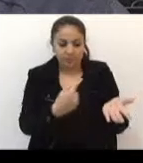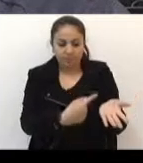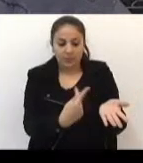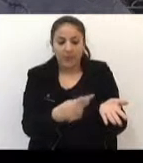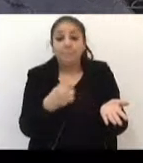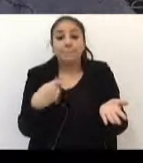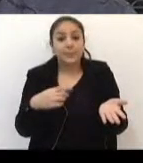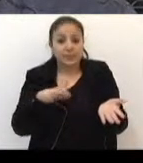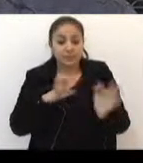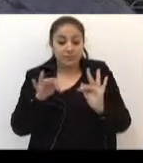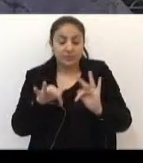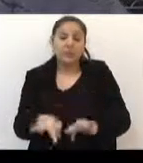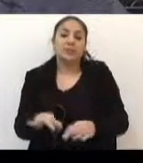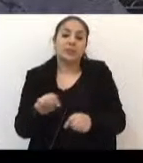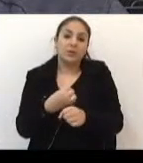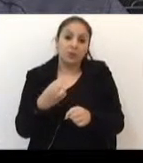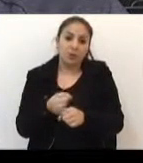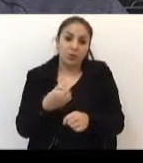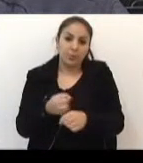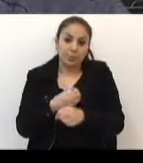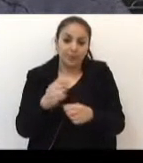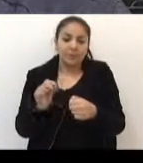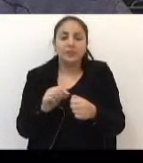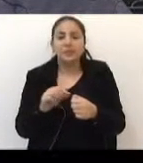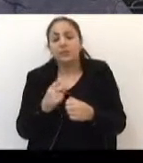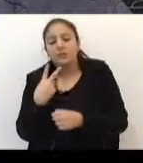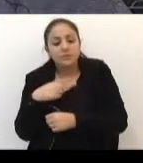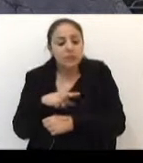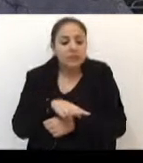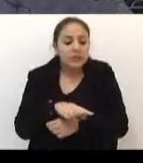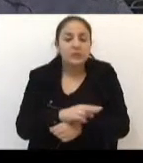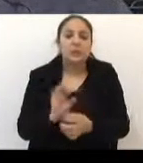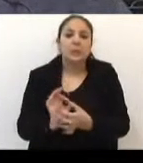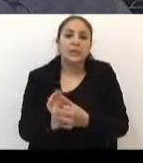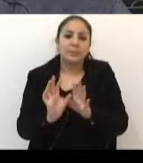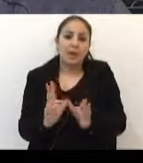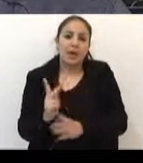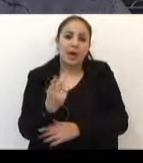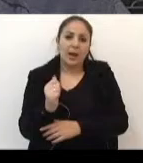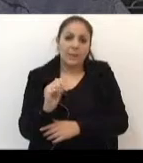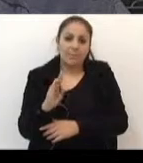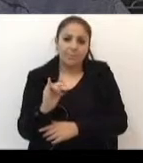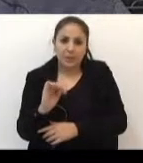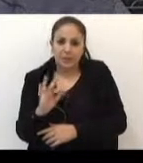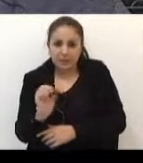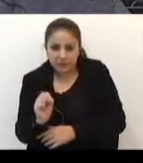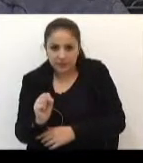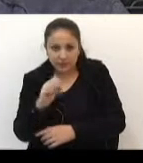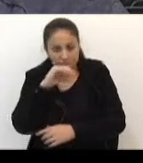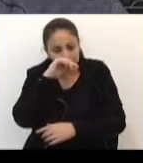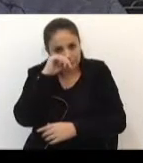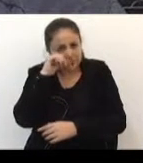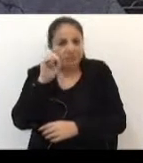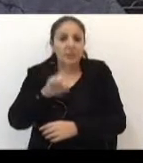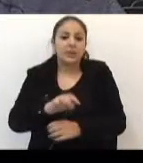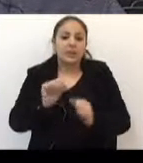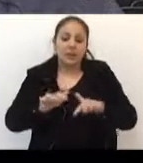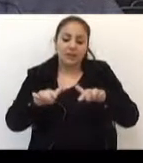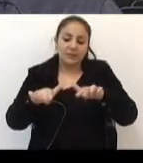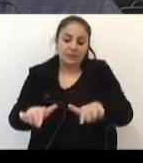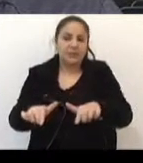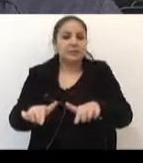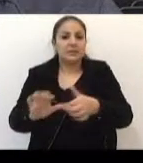concluir a obra e for lá realizar a fiscalização para liberar o habite, né, que seria o alfará definitivo, né,